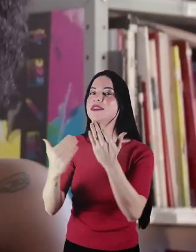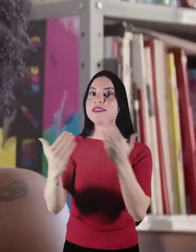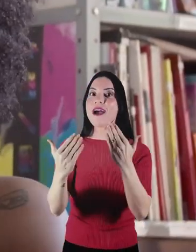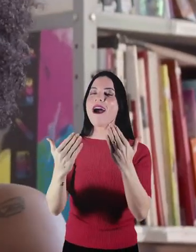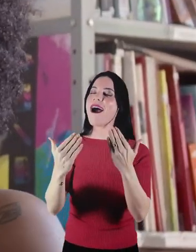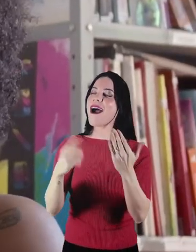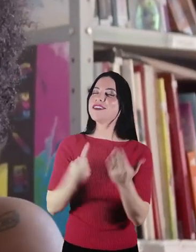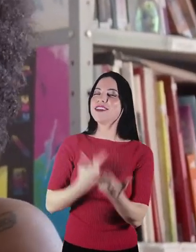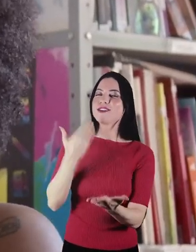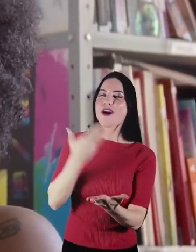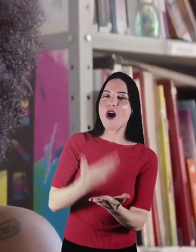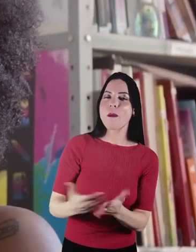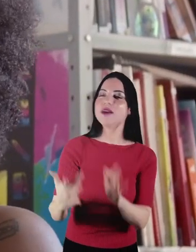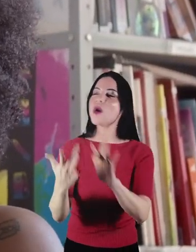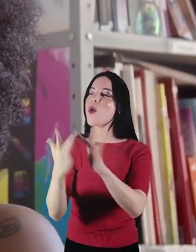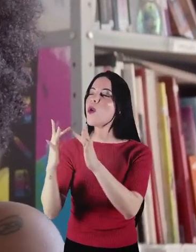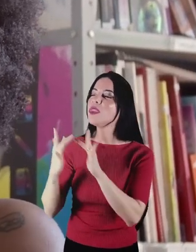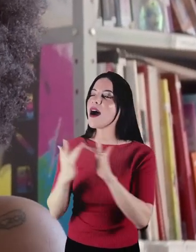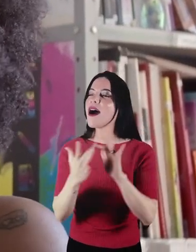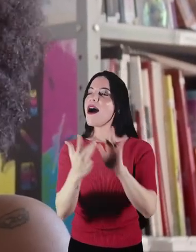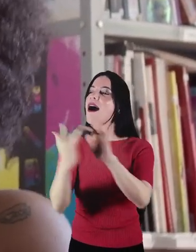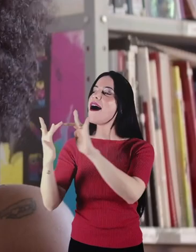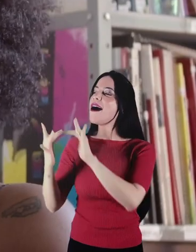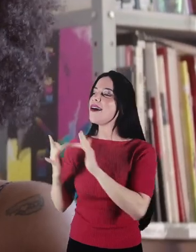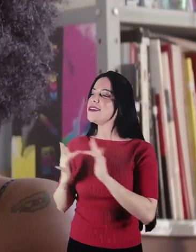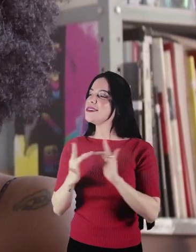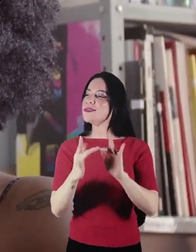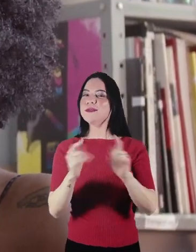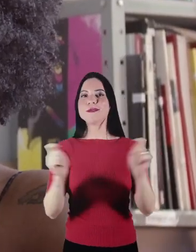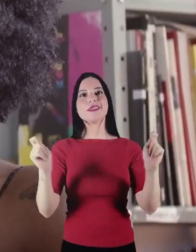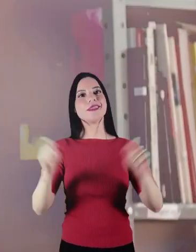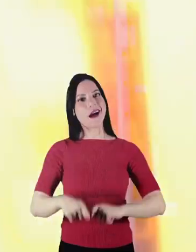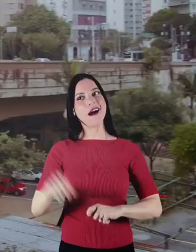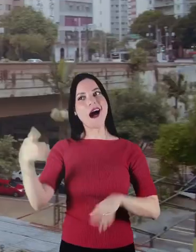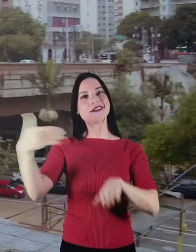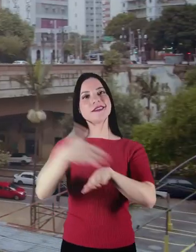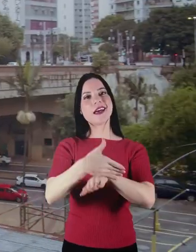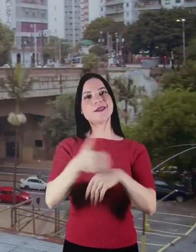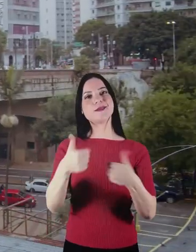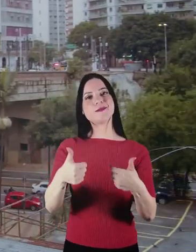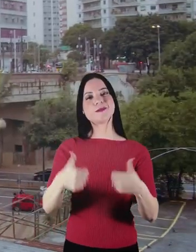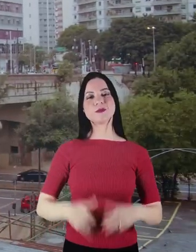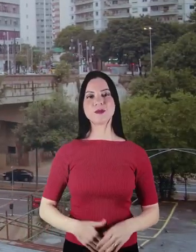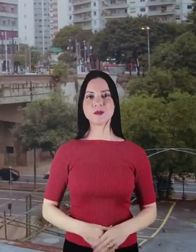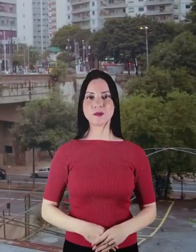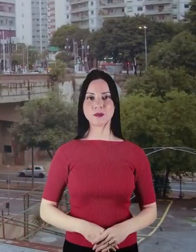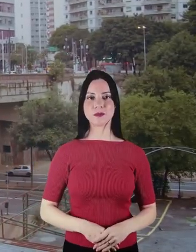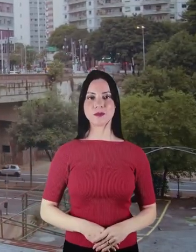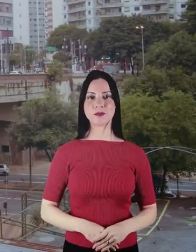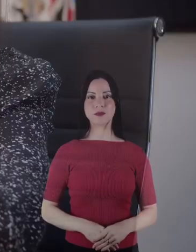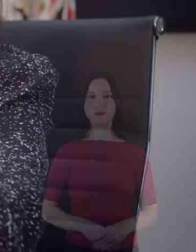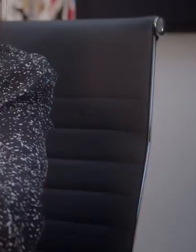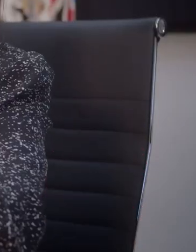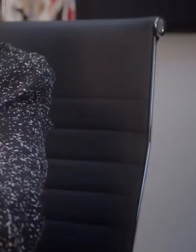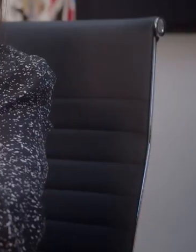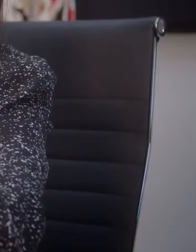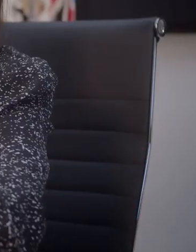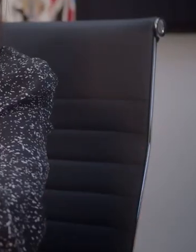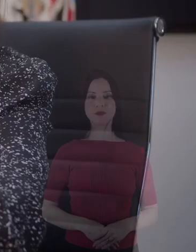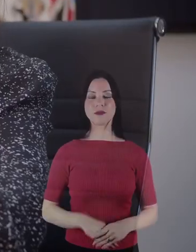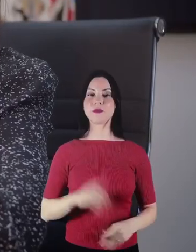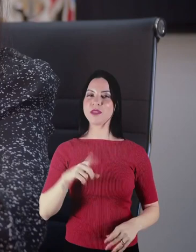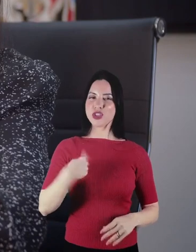a partir daí a gente cria vínculo e cria possibilidades de acesso. O que a gente